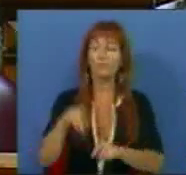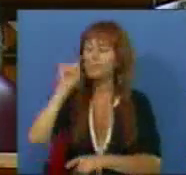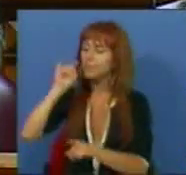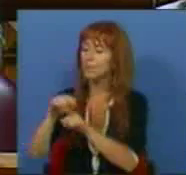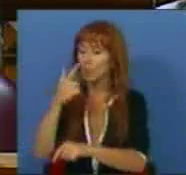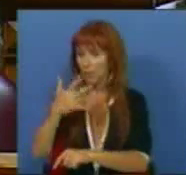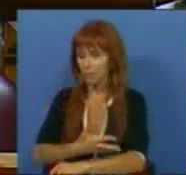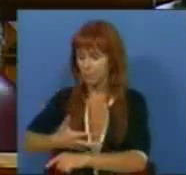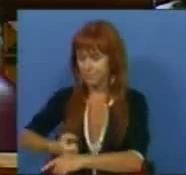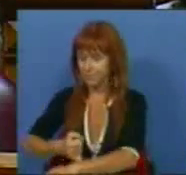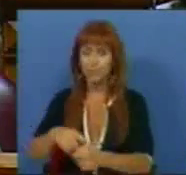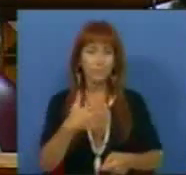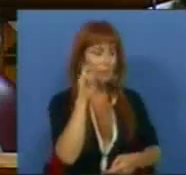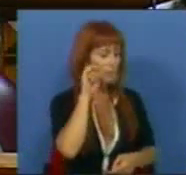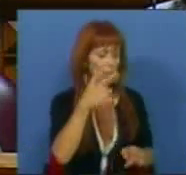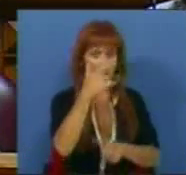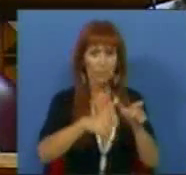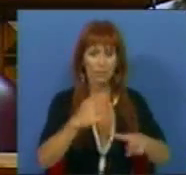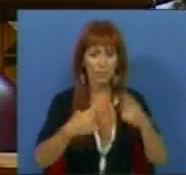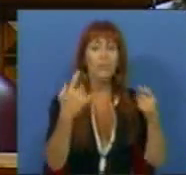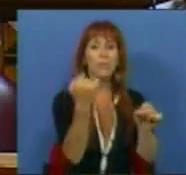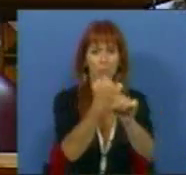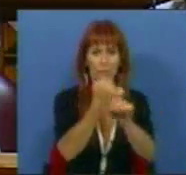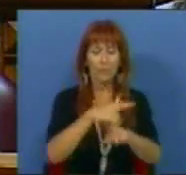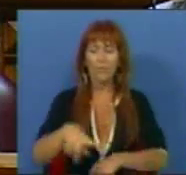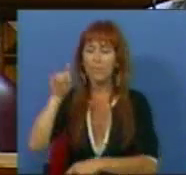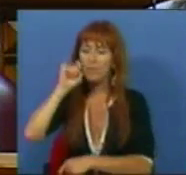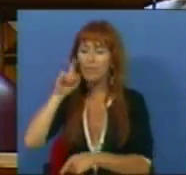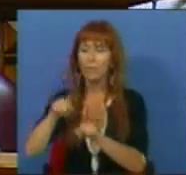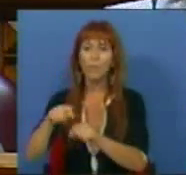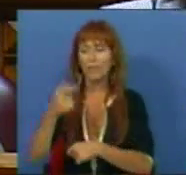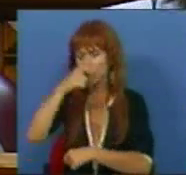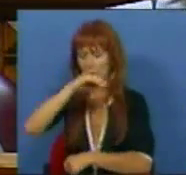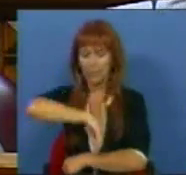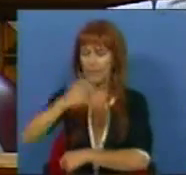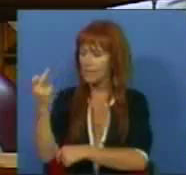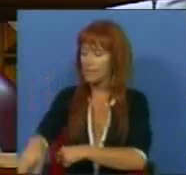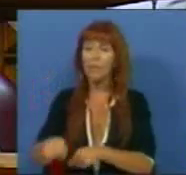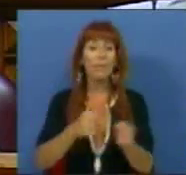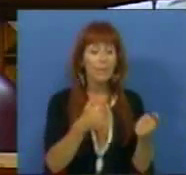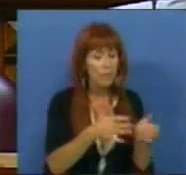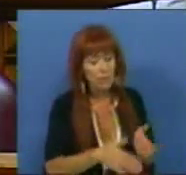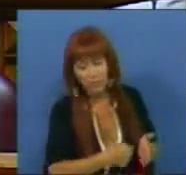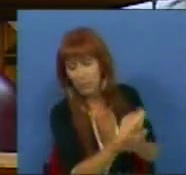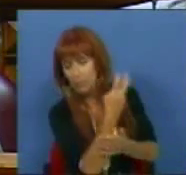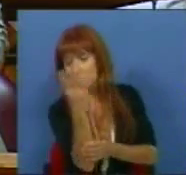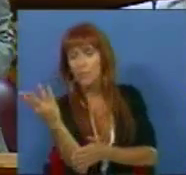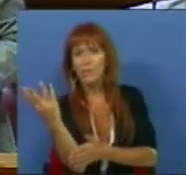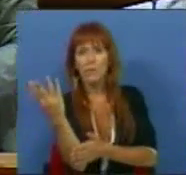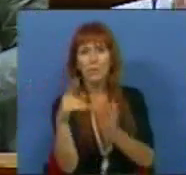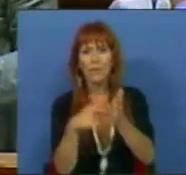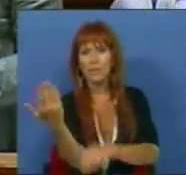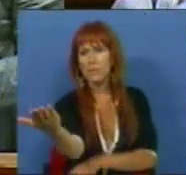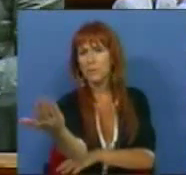proteger desempregados, proteger as pessoas que trabalham, proteger os pensionistas. É tudo isto que falta